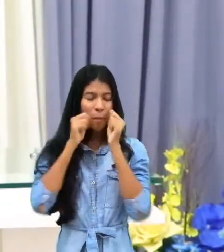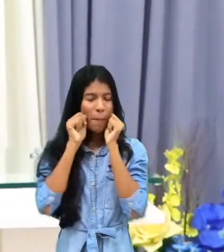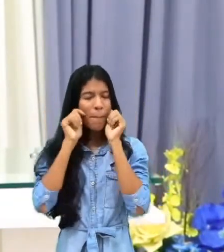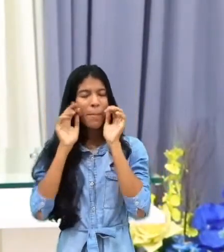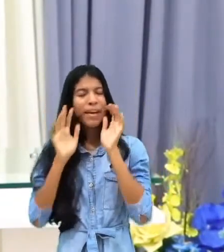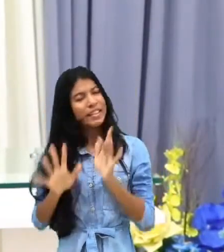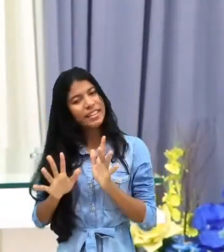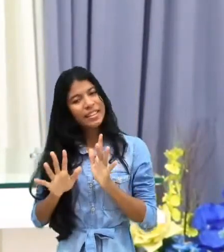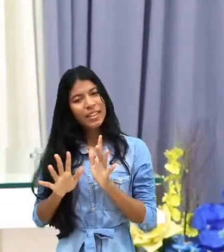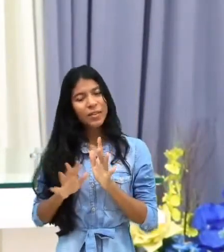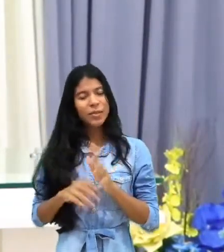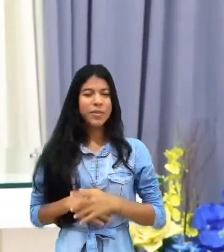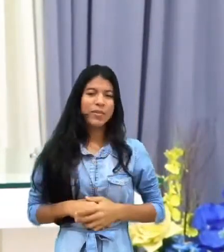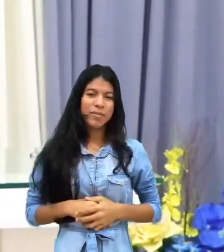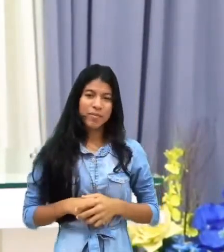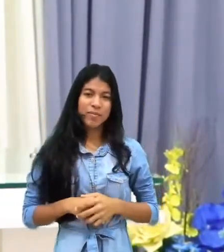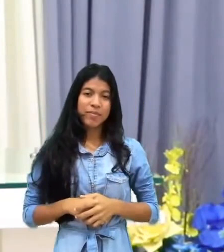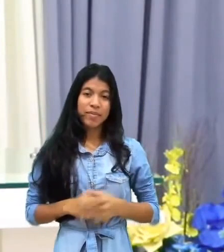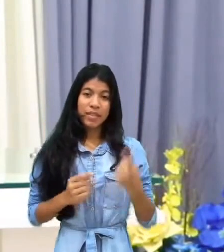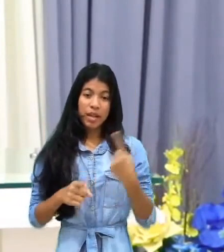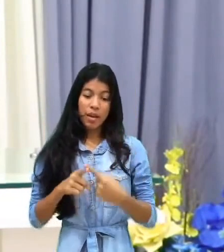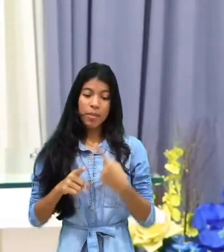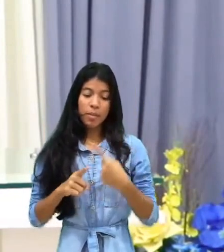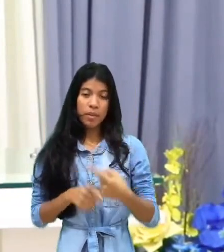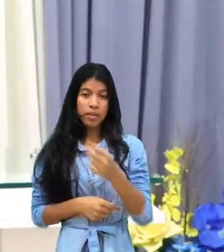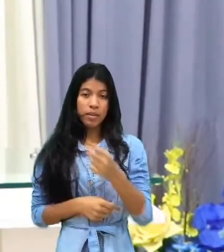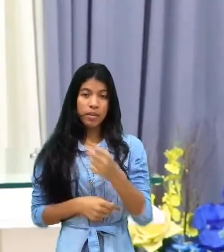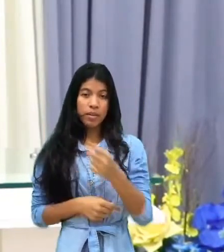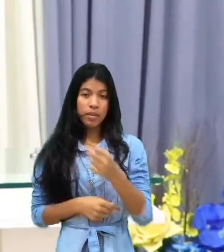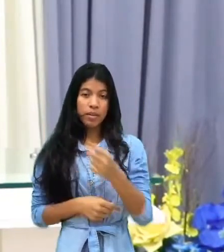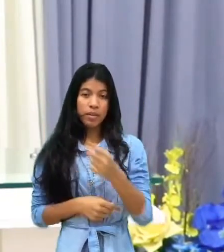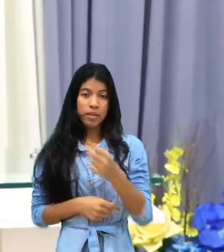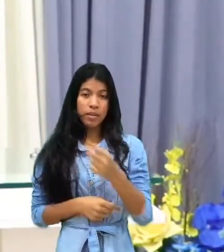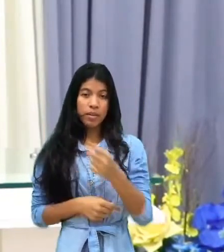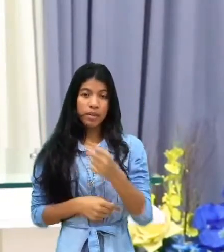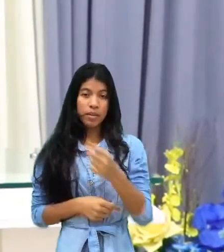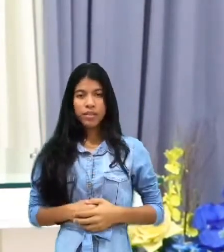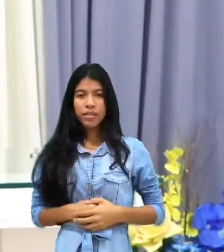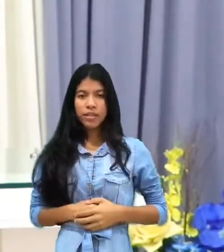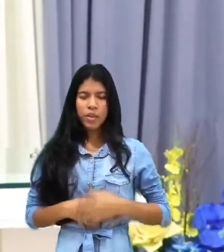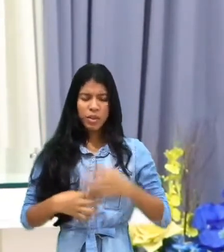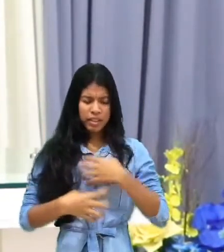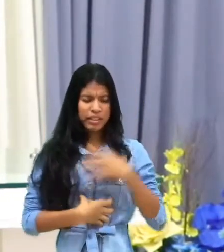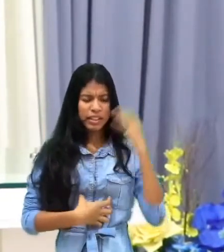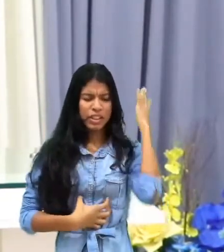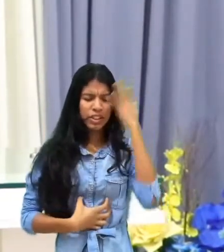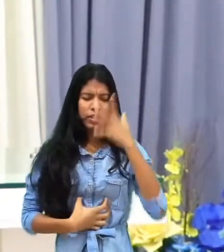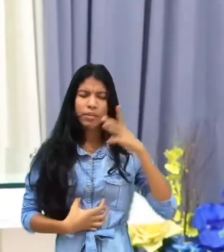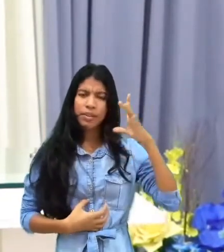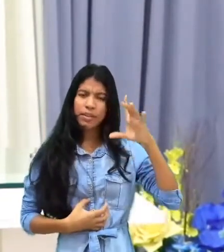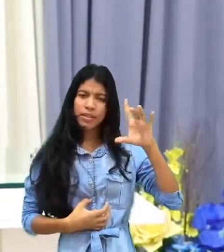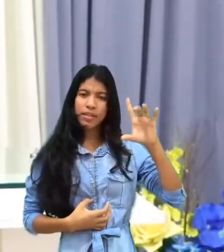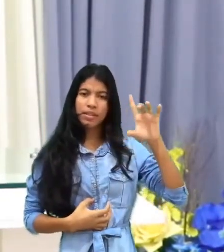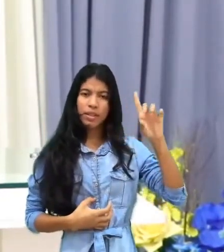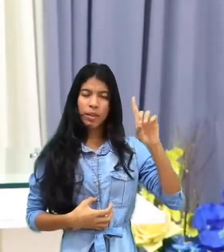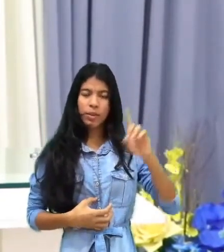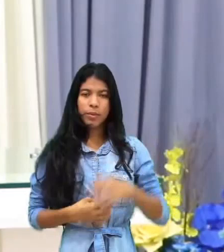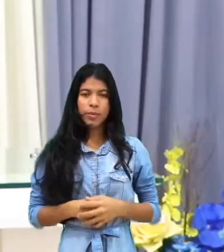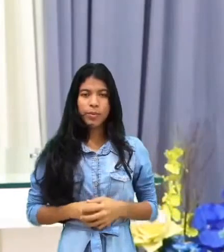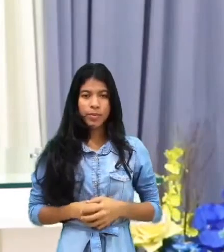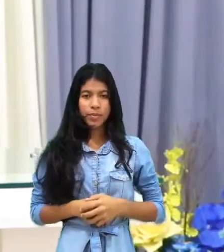de grandezas, porque o Senhor estava na sua vida. Aleluia! Você